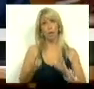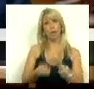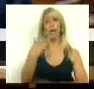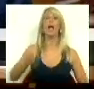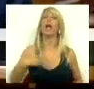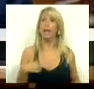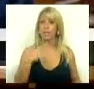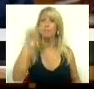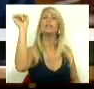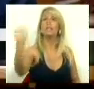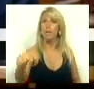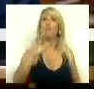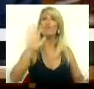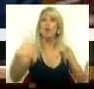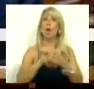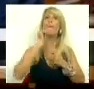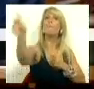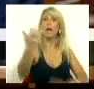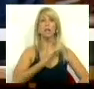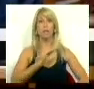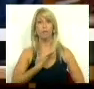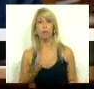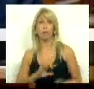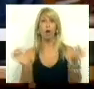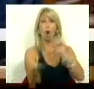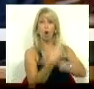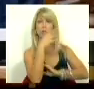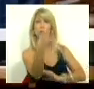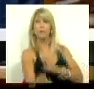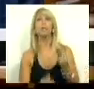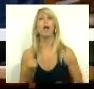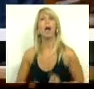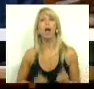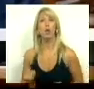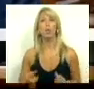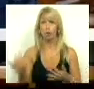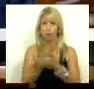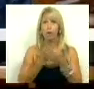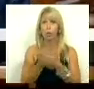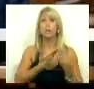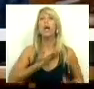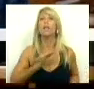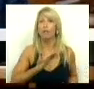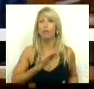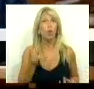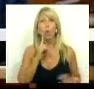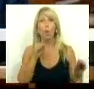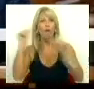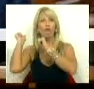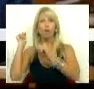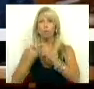sim, pagar a dívida. Porque, ao contrário do que dizem alguns, renegociar a dívida não é fugir ao seu